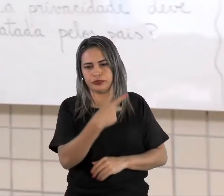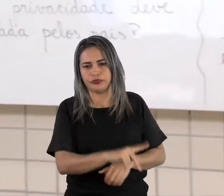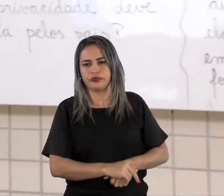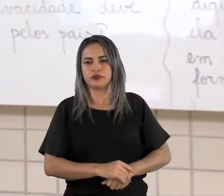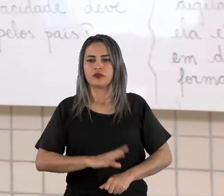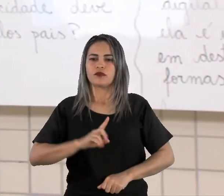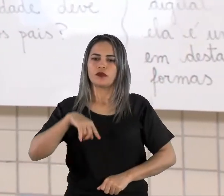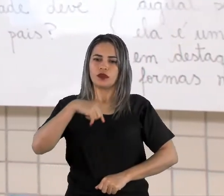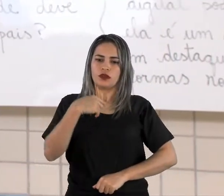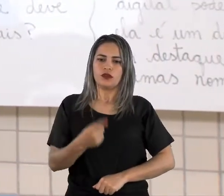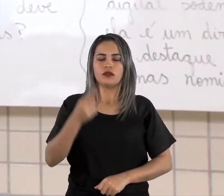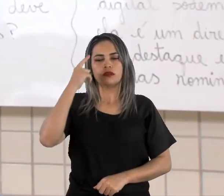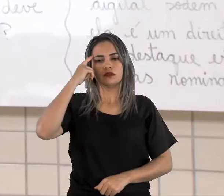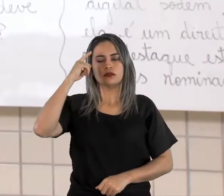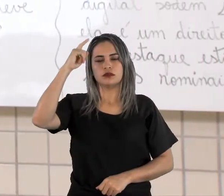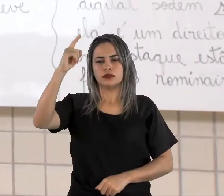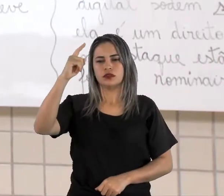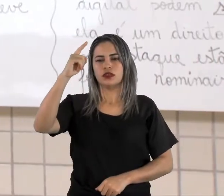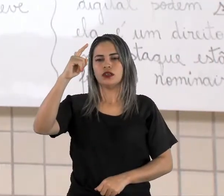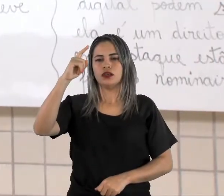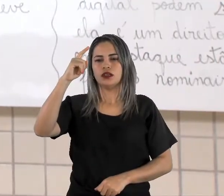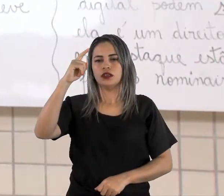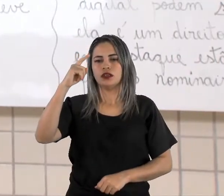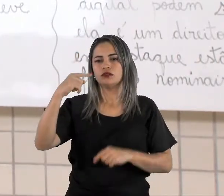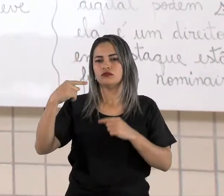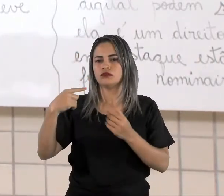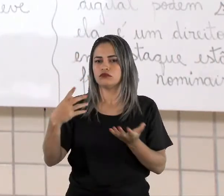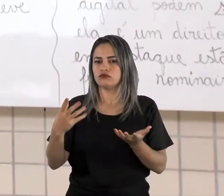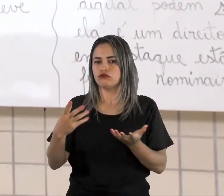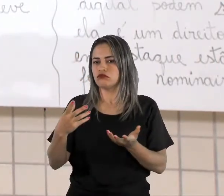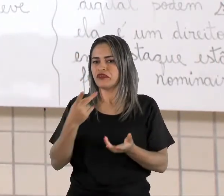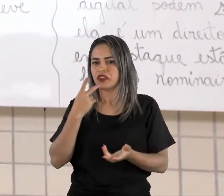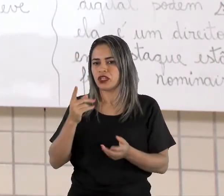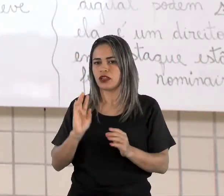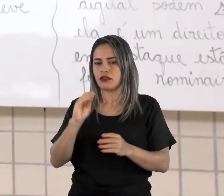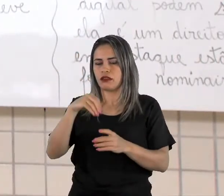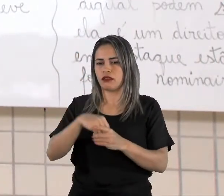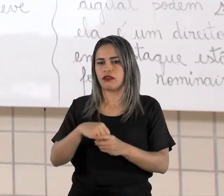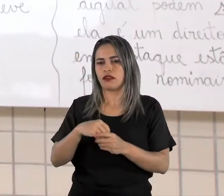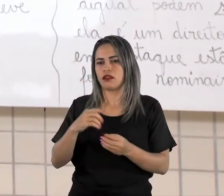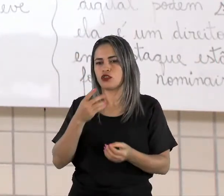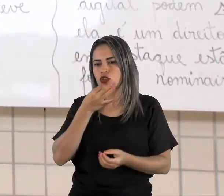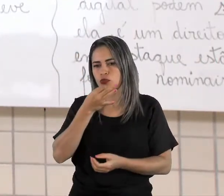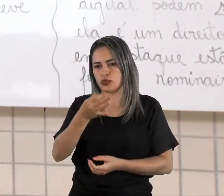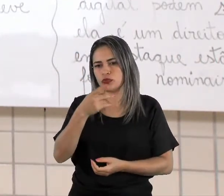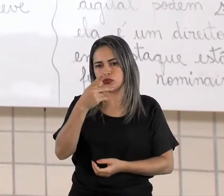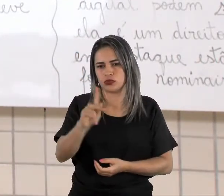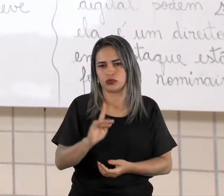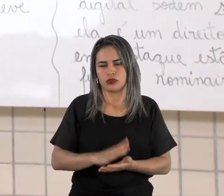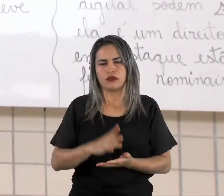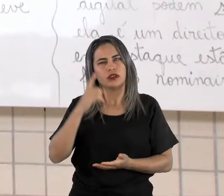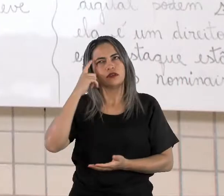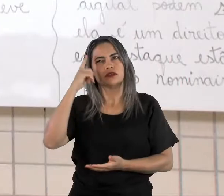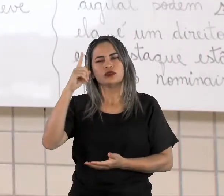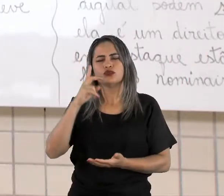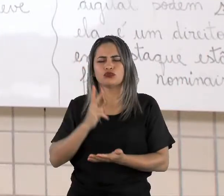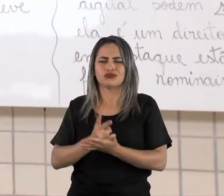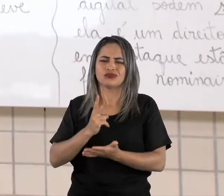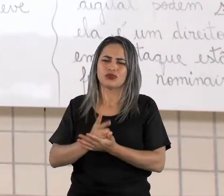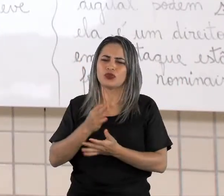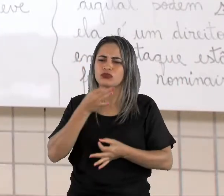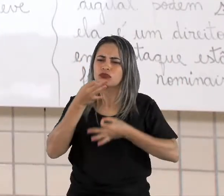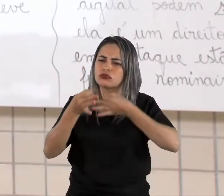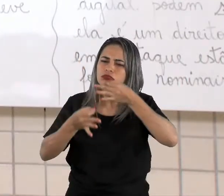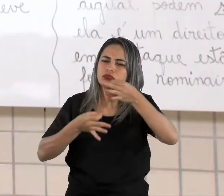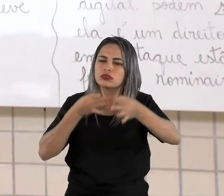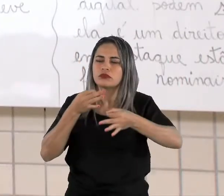é a ideia defendida nesse artigo de opinião? Então, a ideia, ele vai utilizar toda a argumentação justamente para